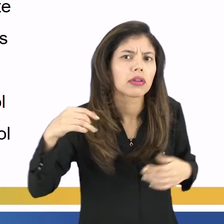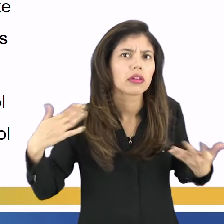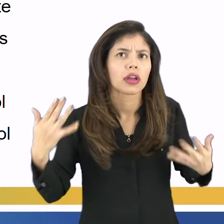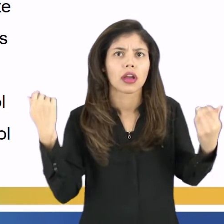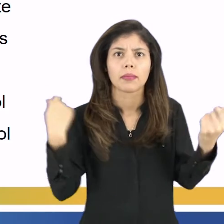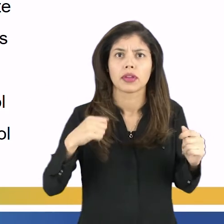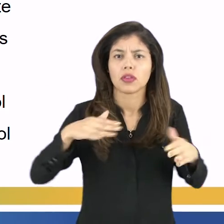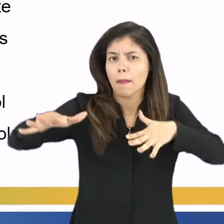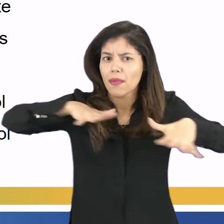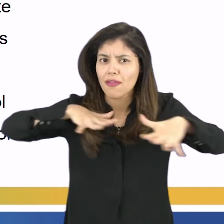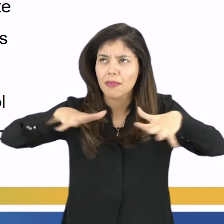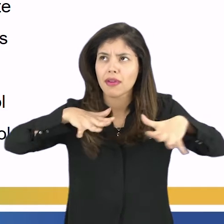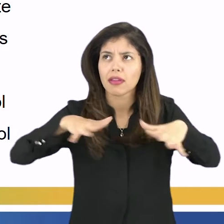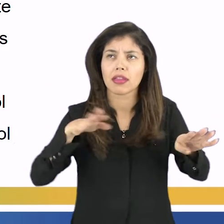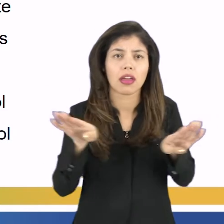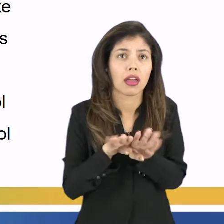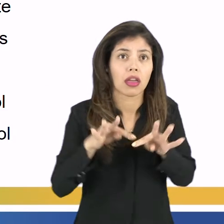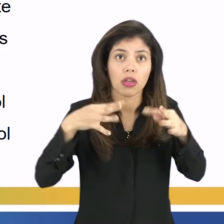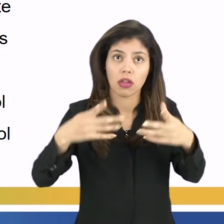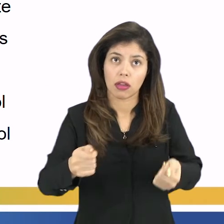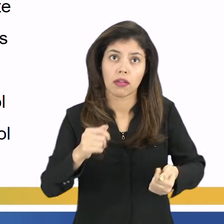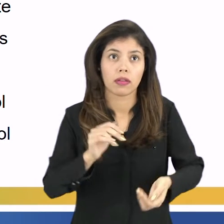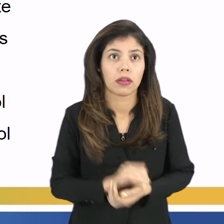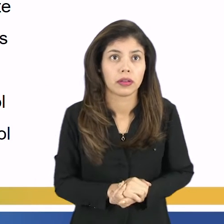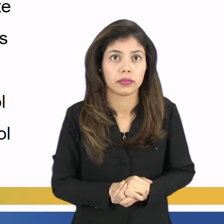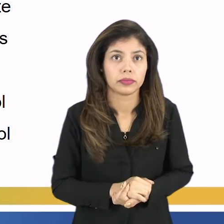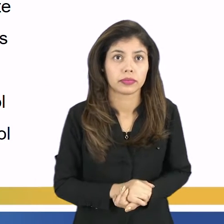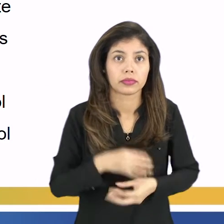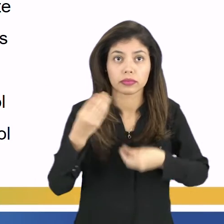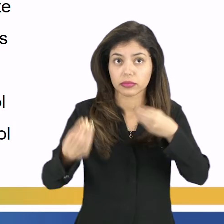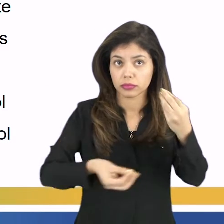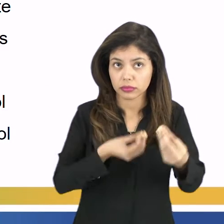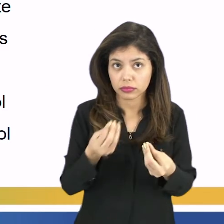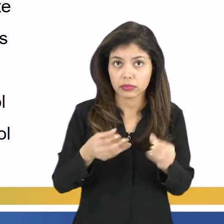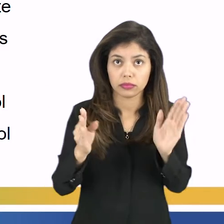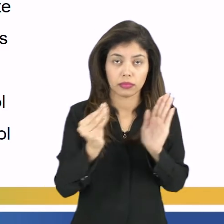Eu preciso movimentar essas equações de tal